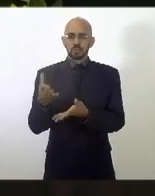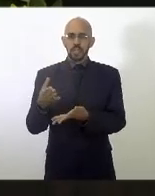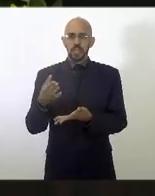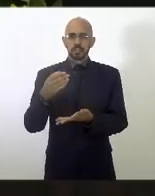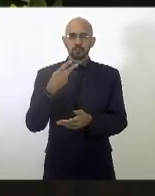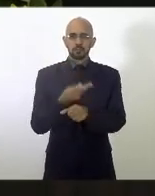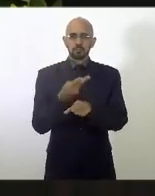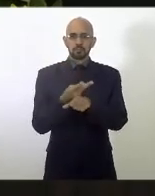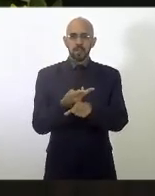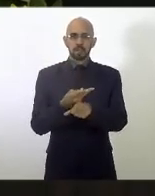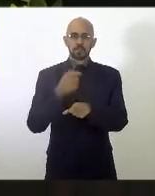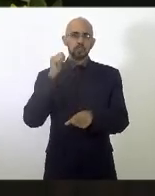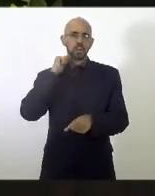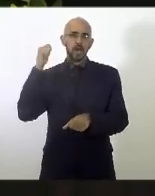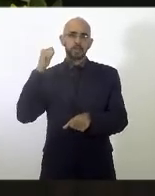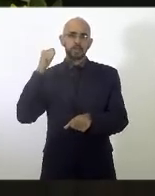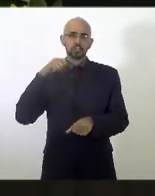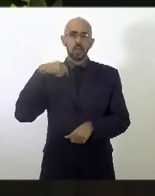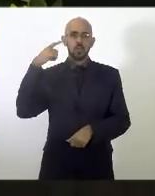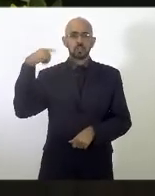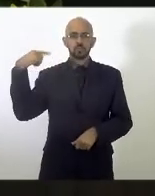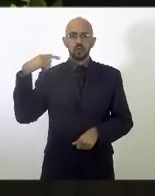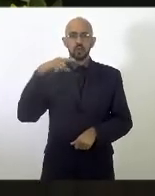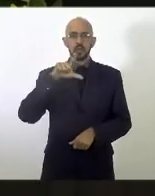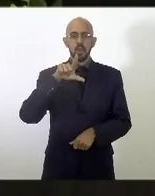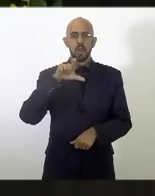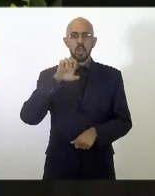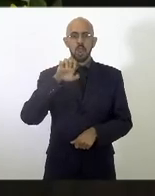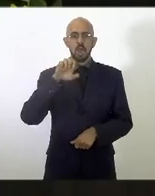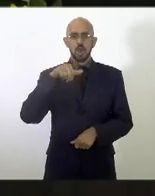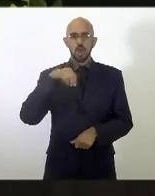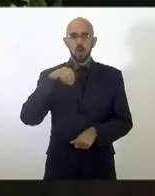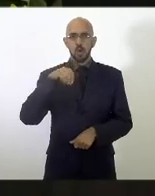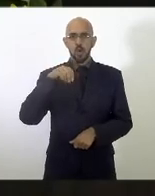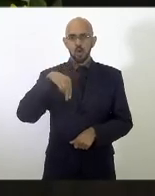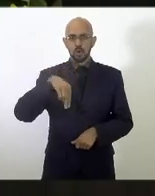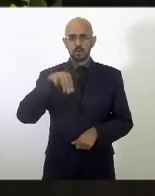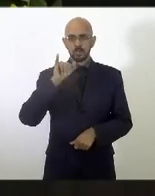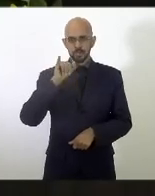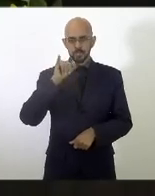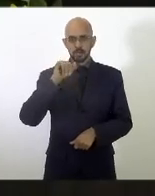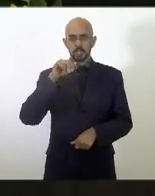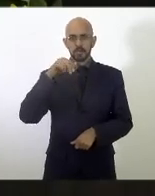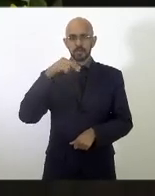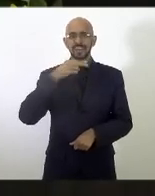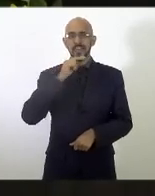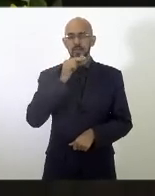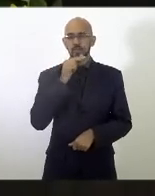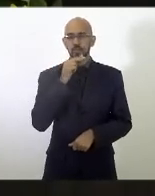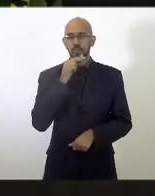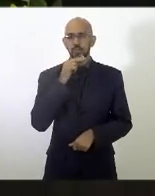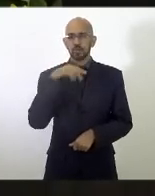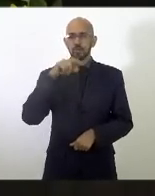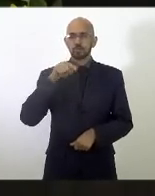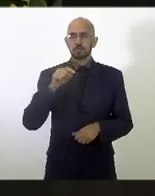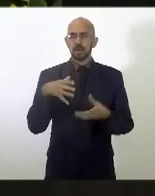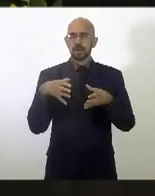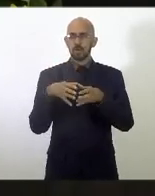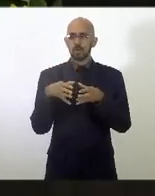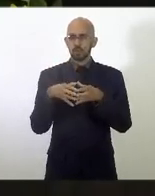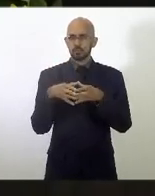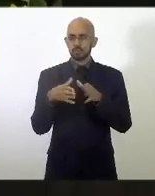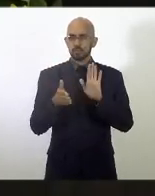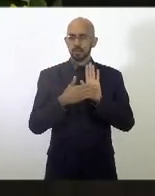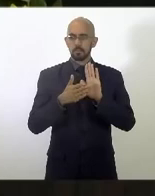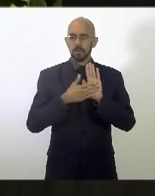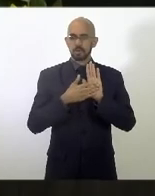ao advogado Dr. Carlos Afonso Leone Neto. Parecer da Comissão de Normas Internas e Proposições Externas,